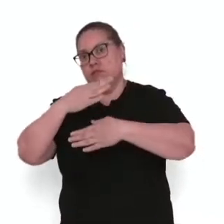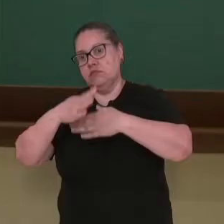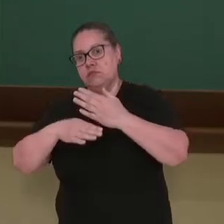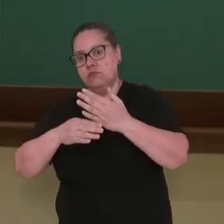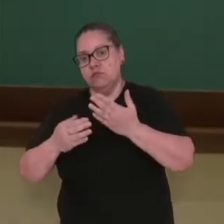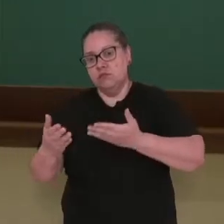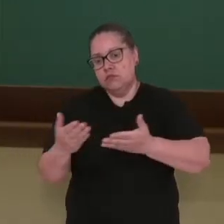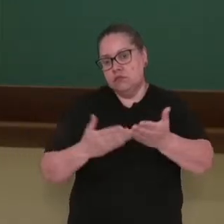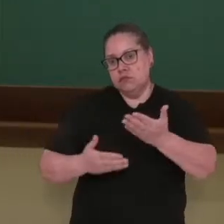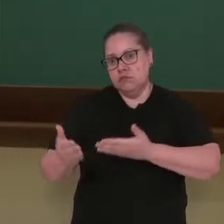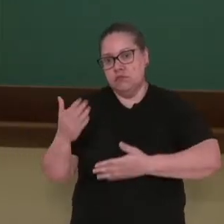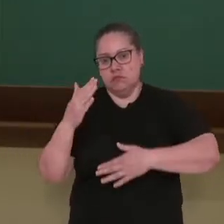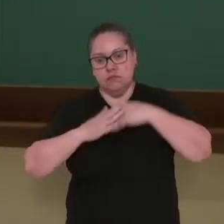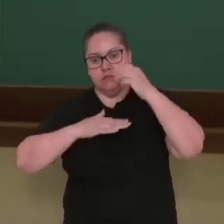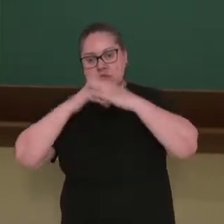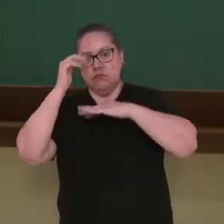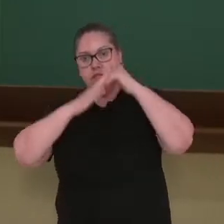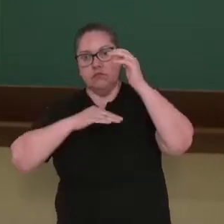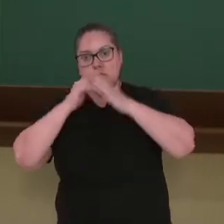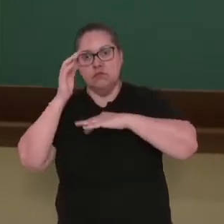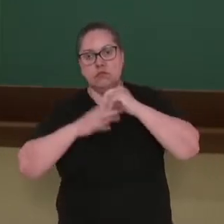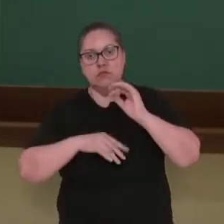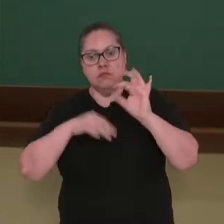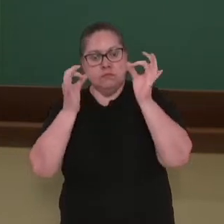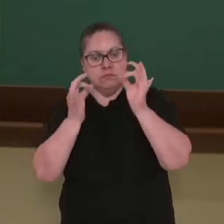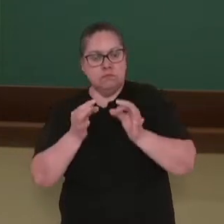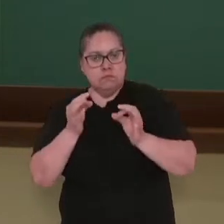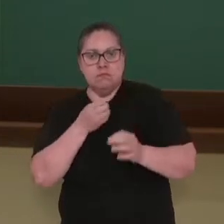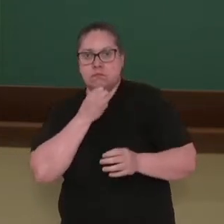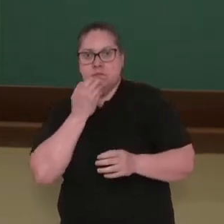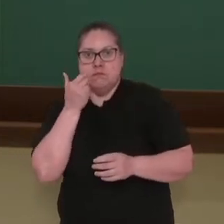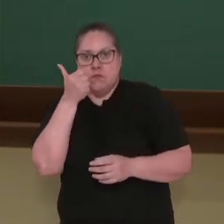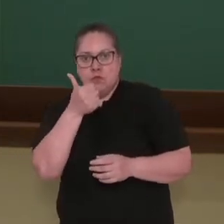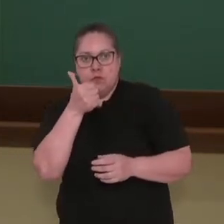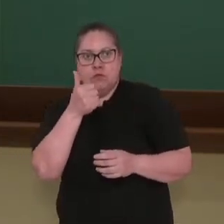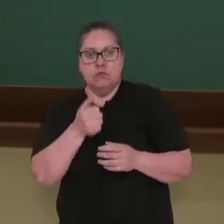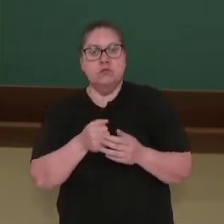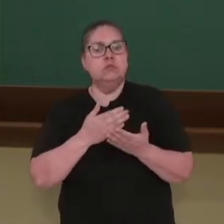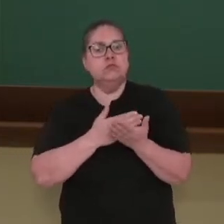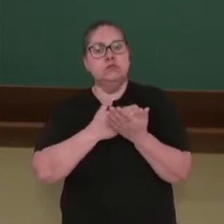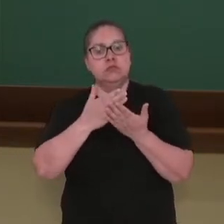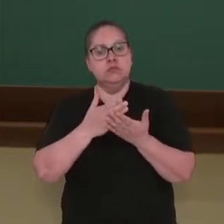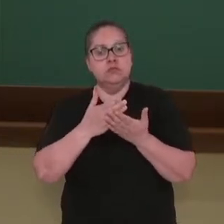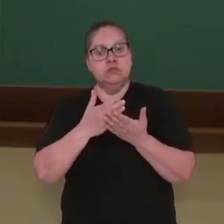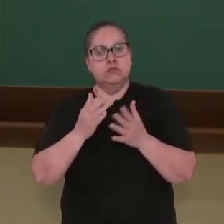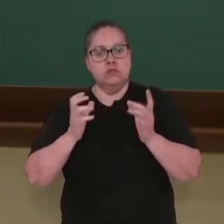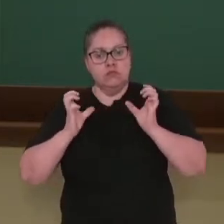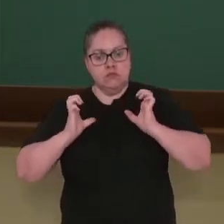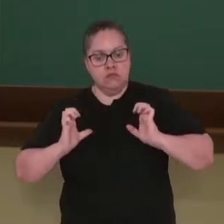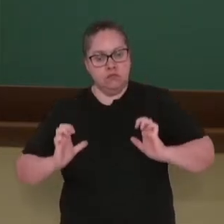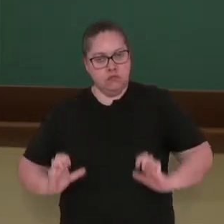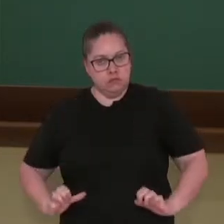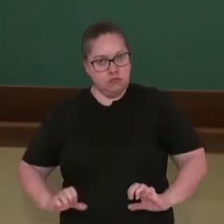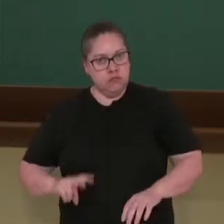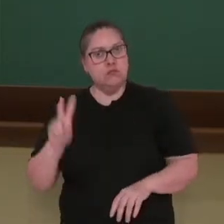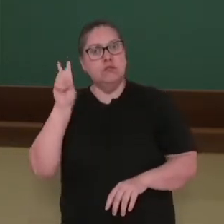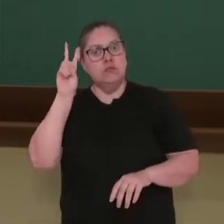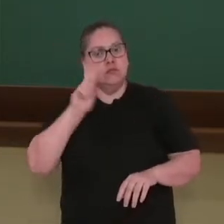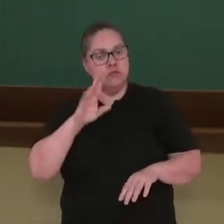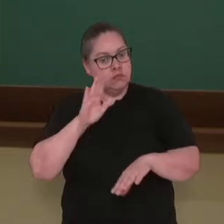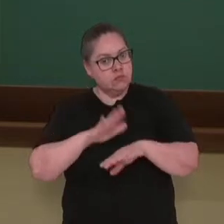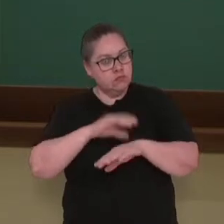relações profissionais eficazes. Então, isso já conversa com a questão ética, né, que também é um valor profissional